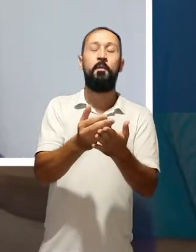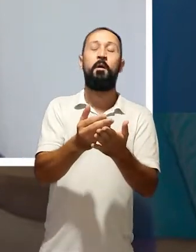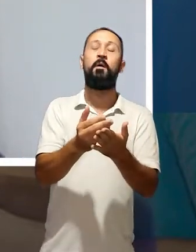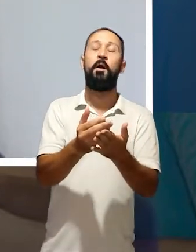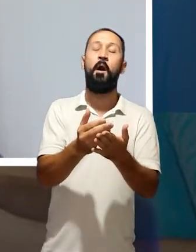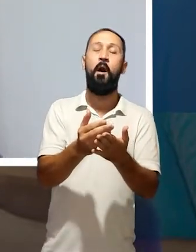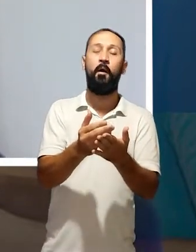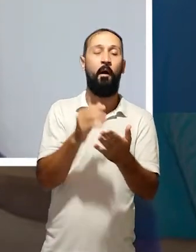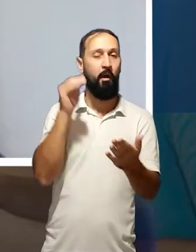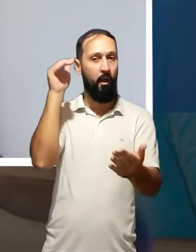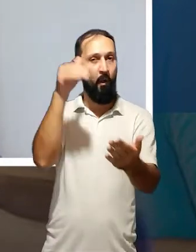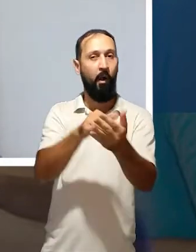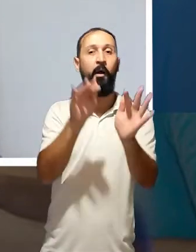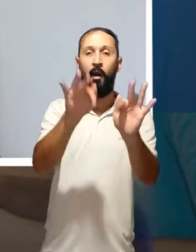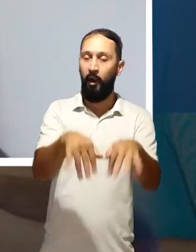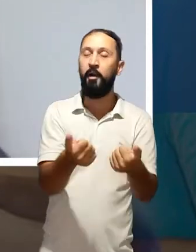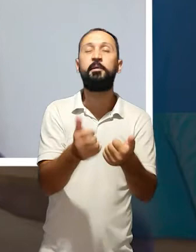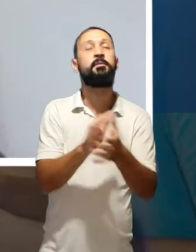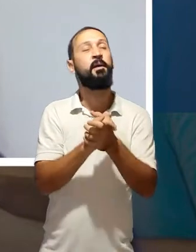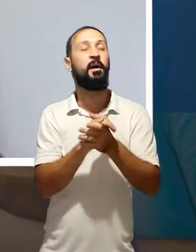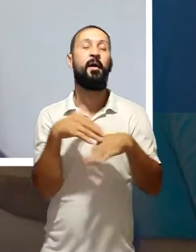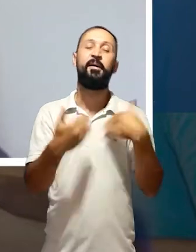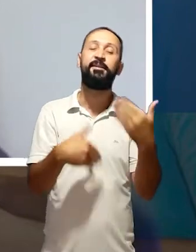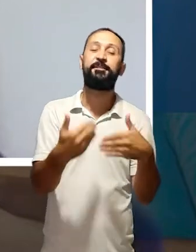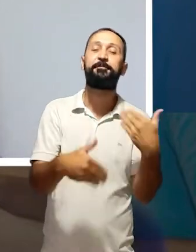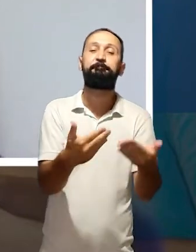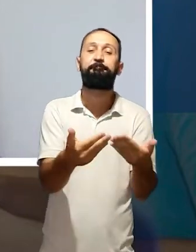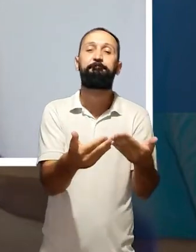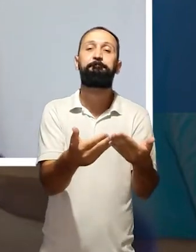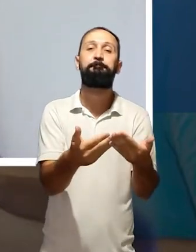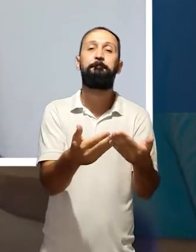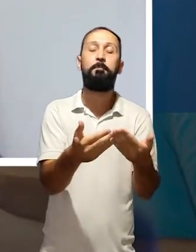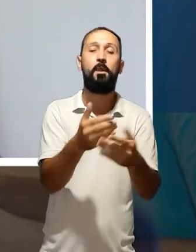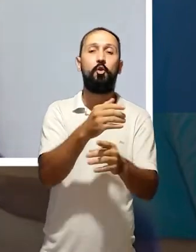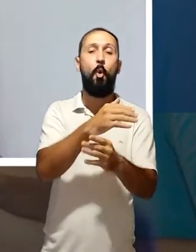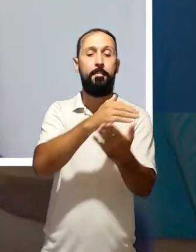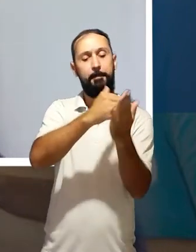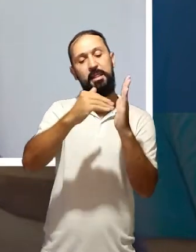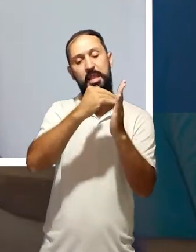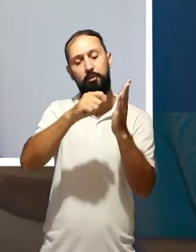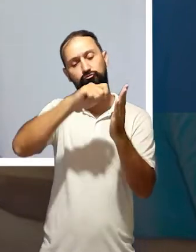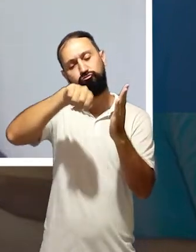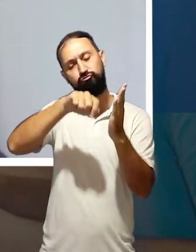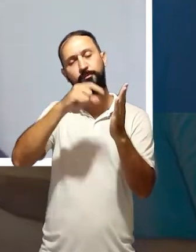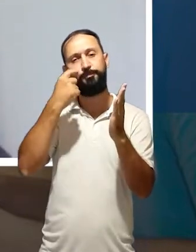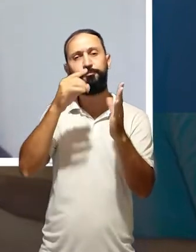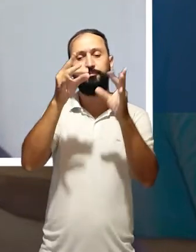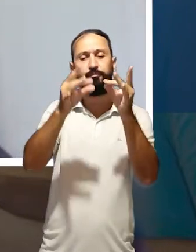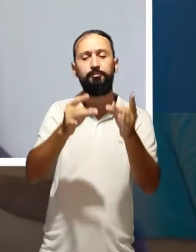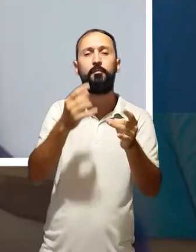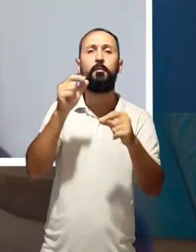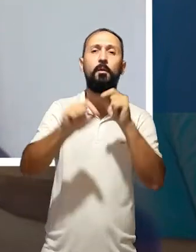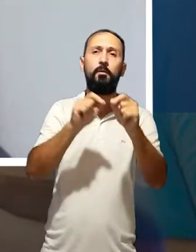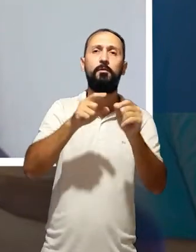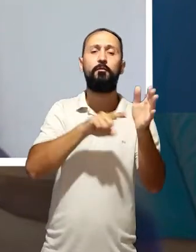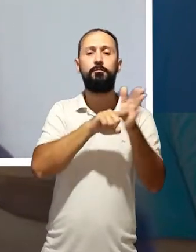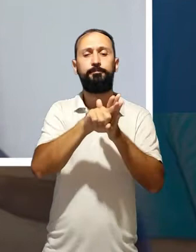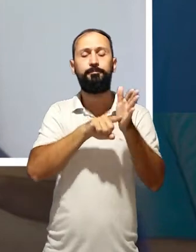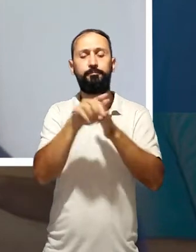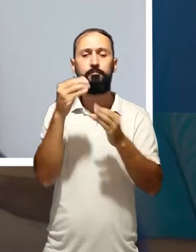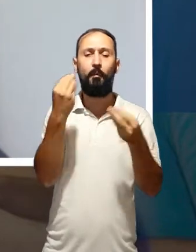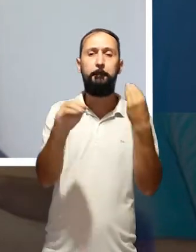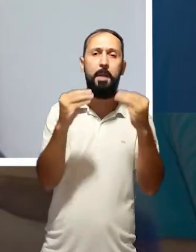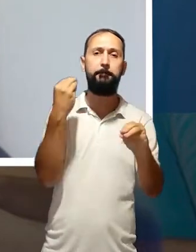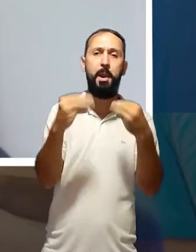coloco começo, meio e fim, mais ou menos eu sei já como é que ela vai ser. E o meio eu vou delineando de acordo com o resultado